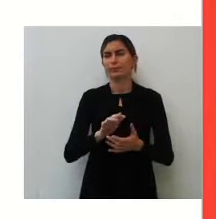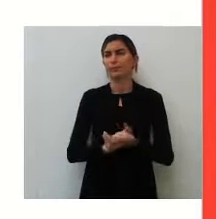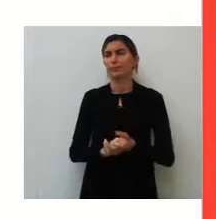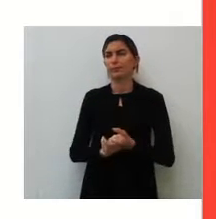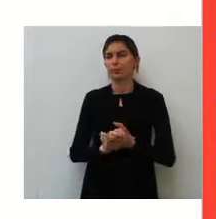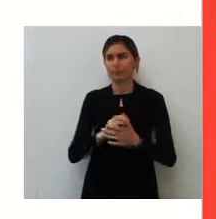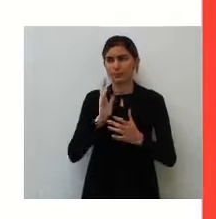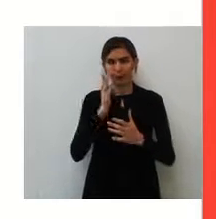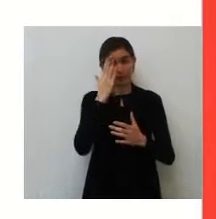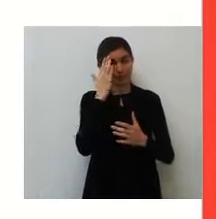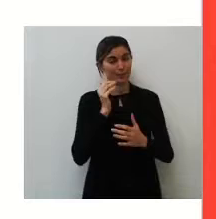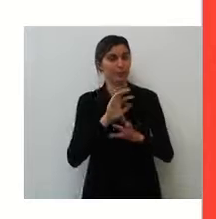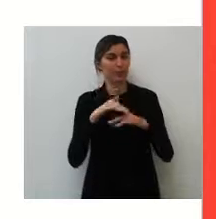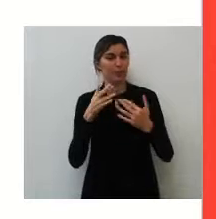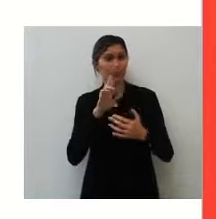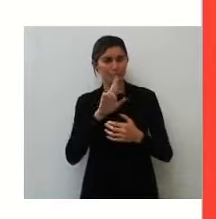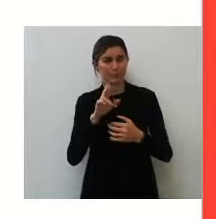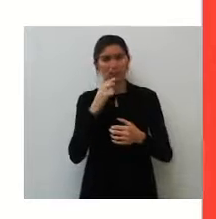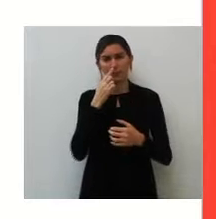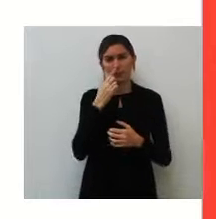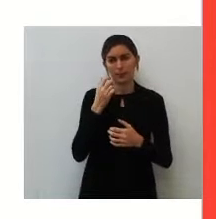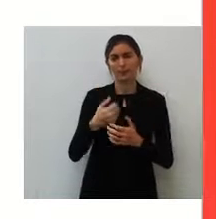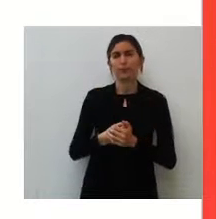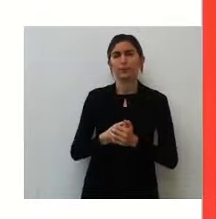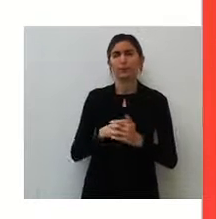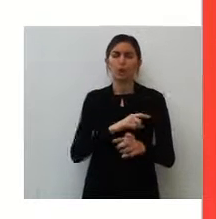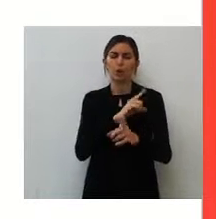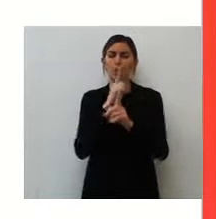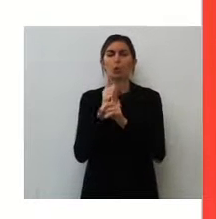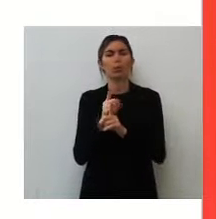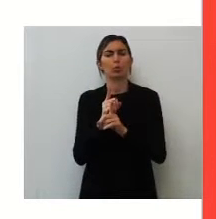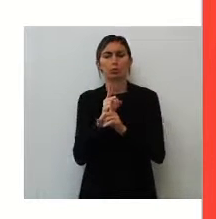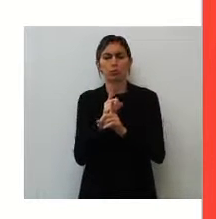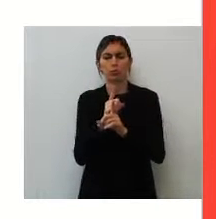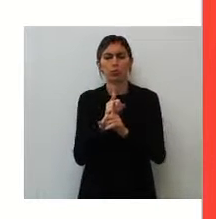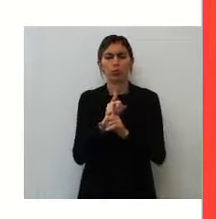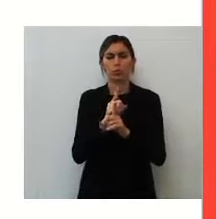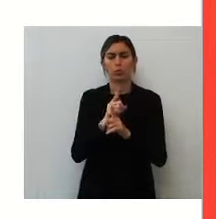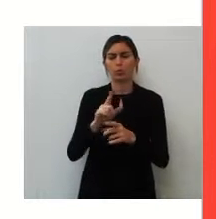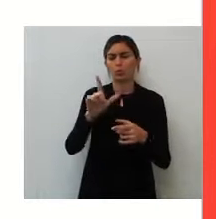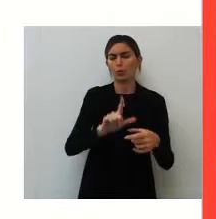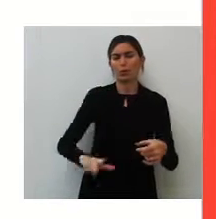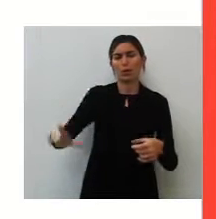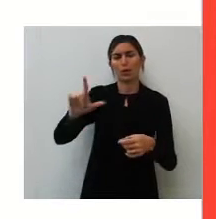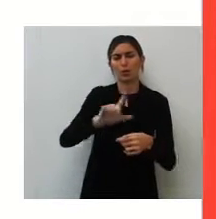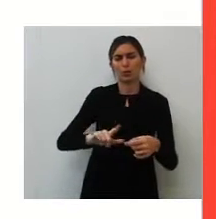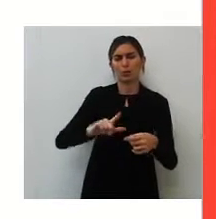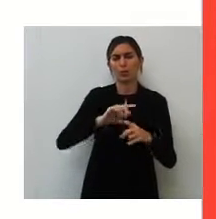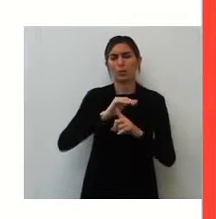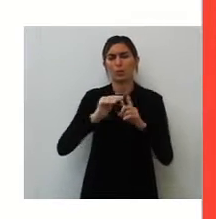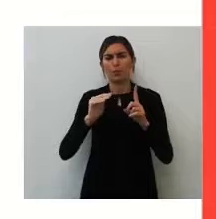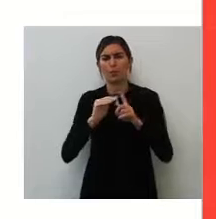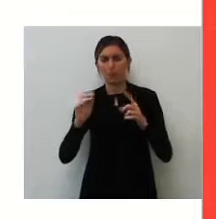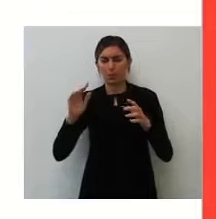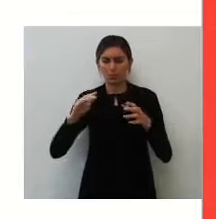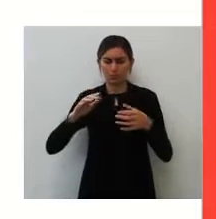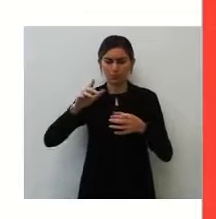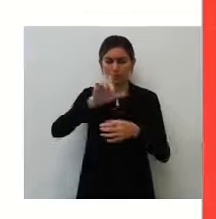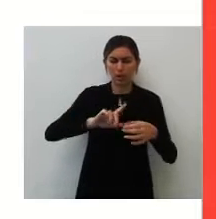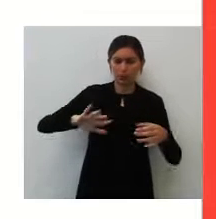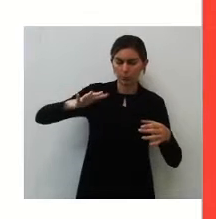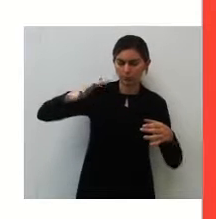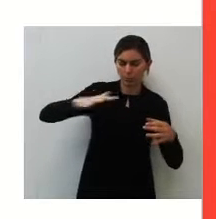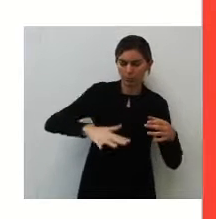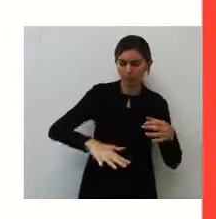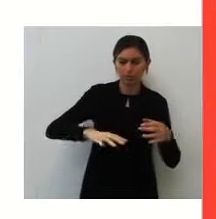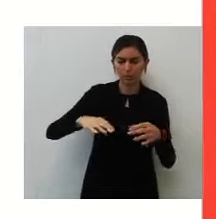já sei qual a resposta olha lá encontrou no lago nenhum submersa